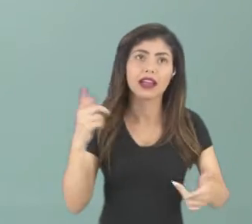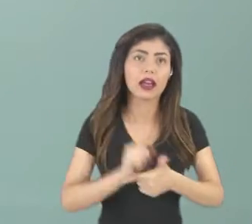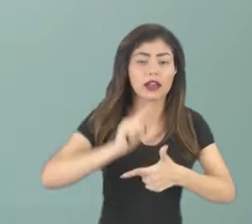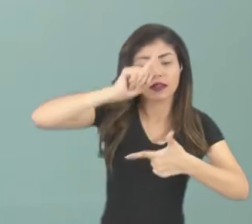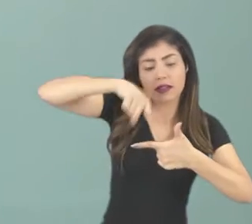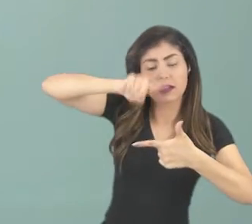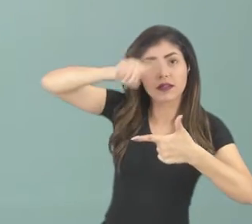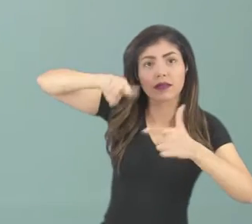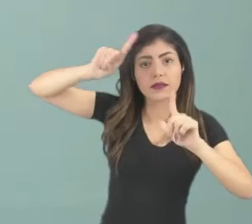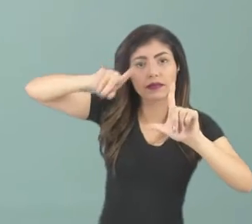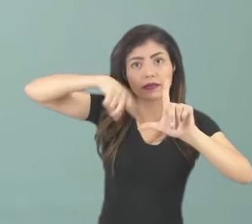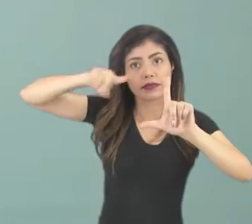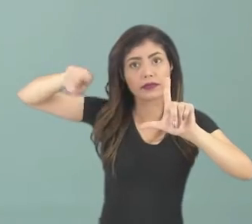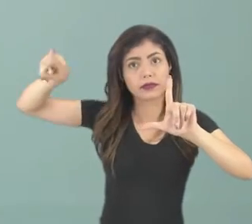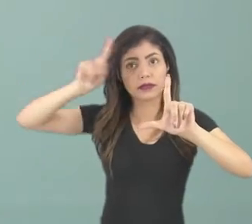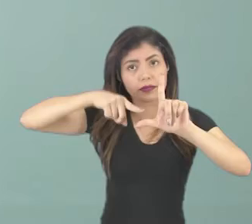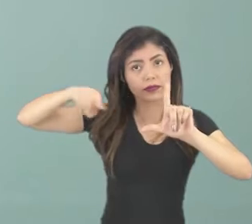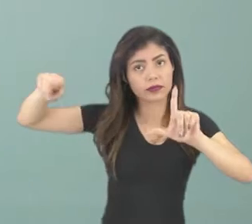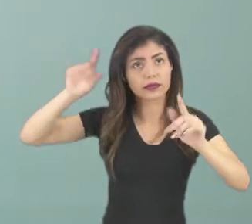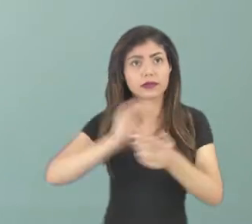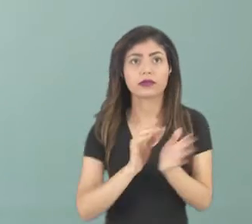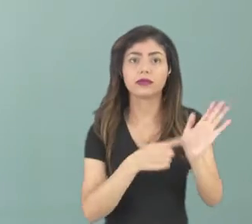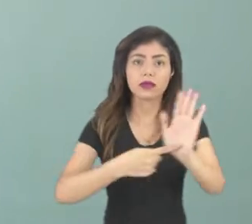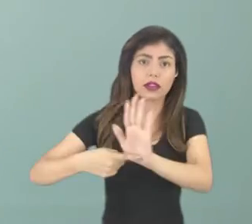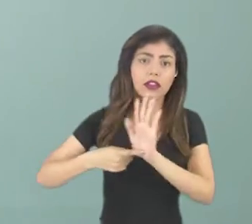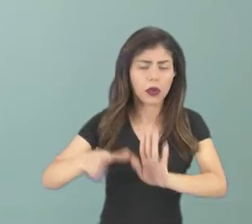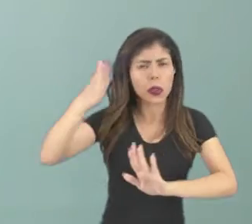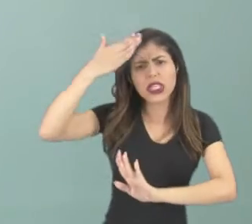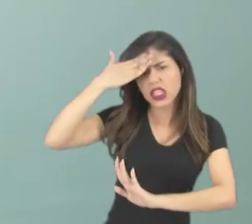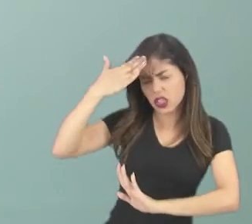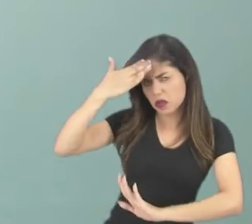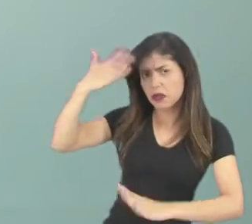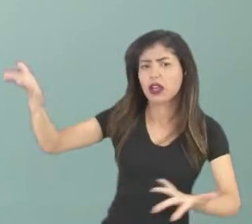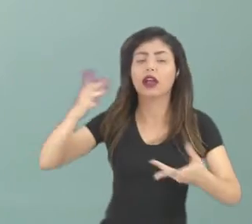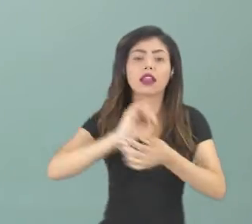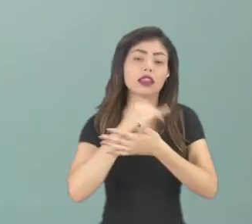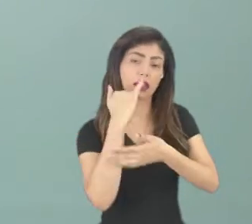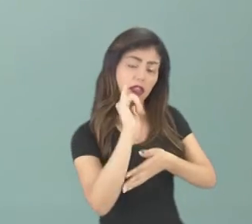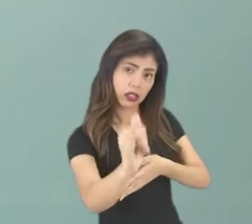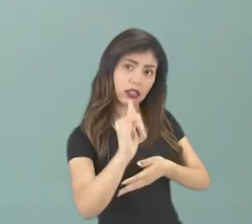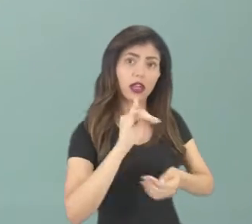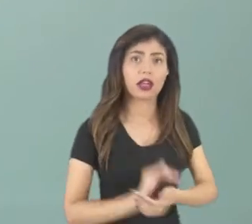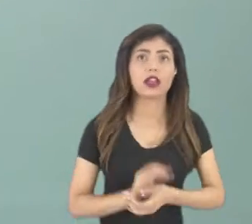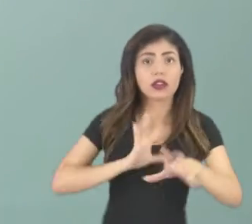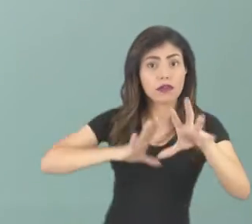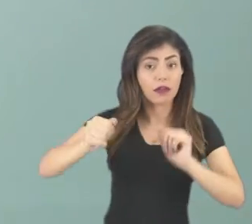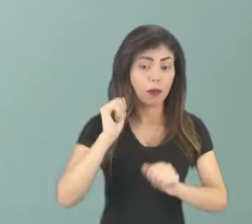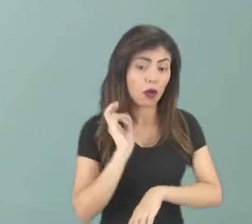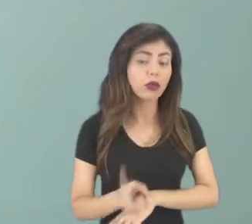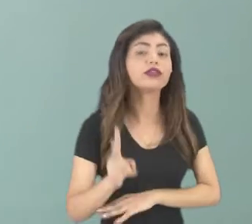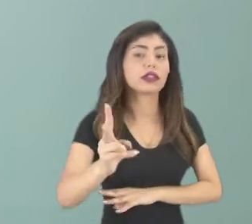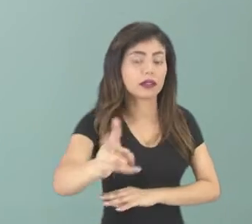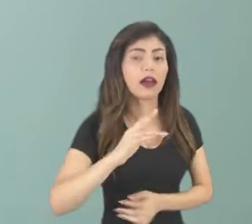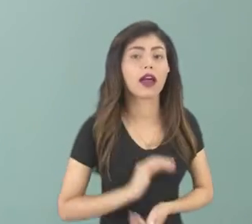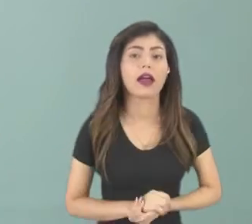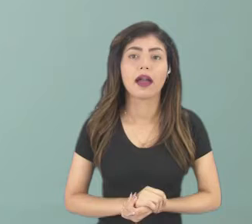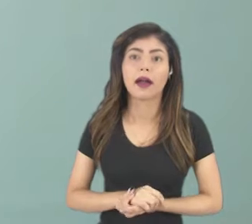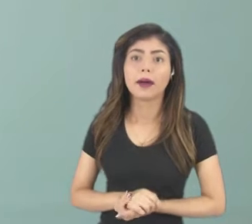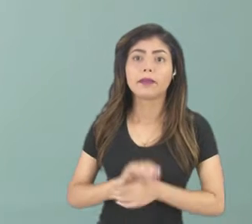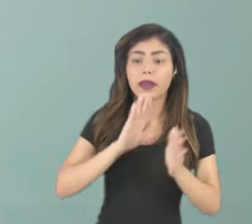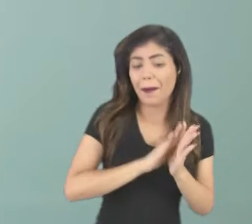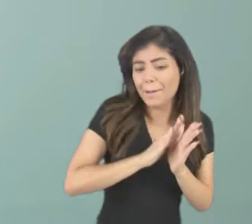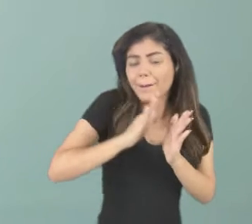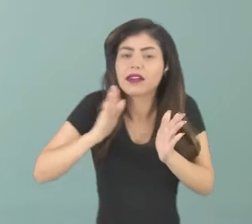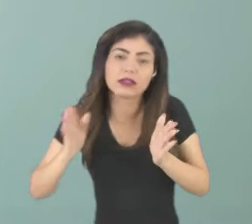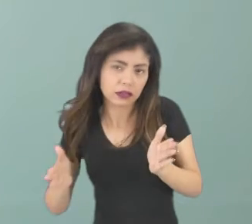partir das frequências de onda do ultravioleta então tinha-se uma compreensão da energia é de forma contínua e